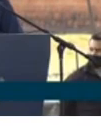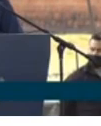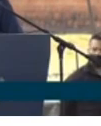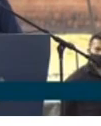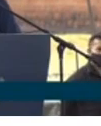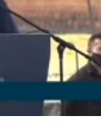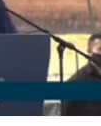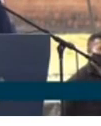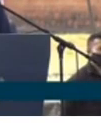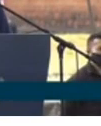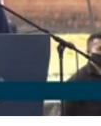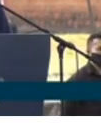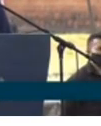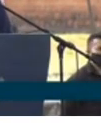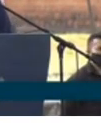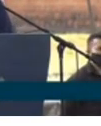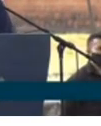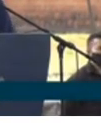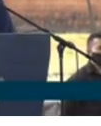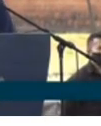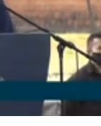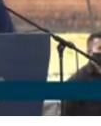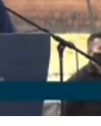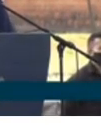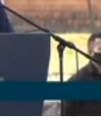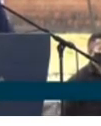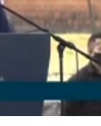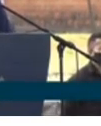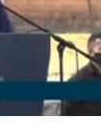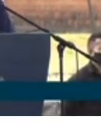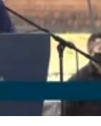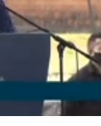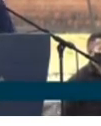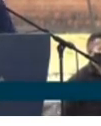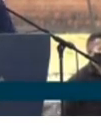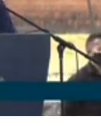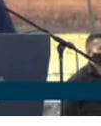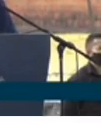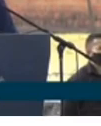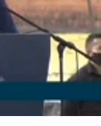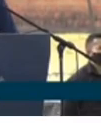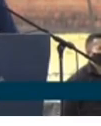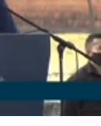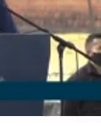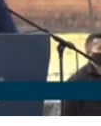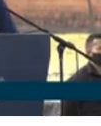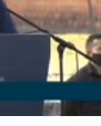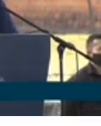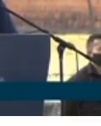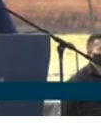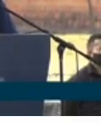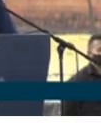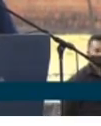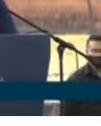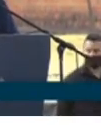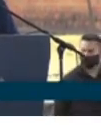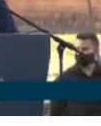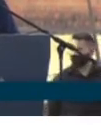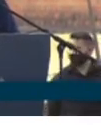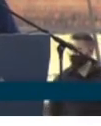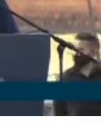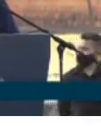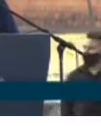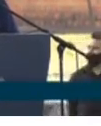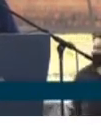prazer voltar a esse estado maravilhoso, esse estado que também é um dos símbolos do agronegócio. E,